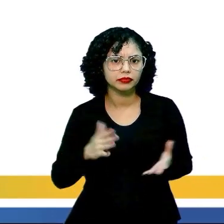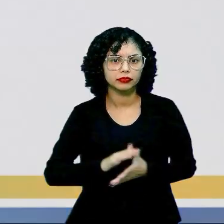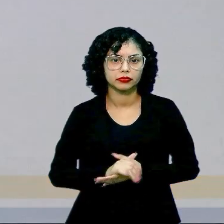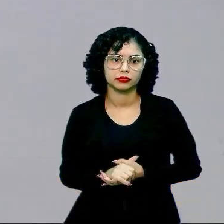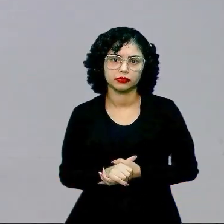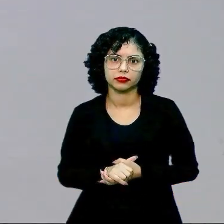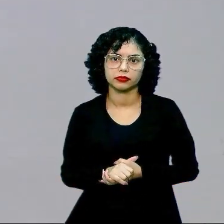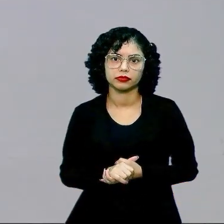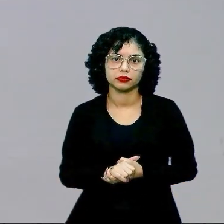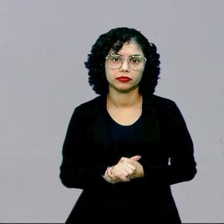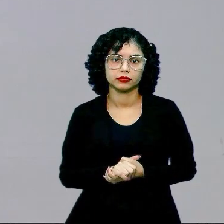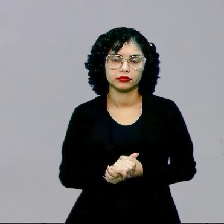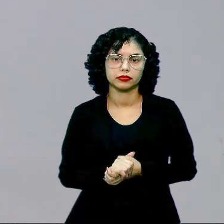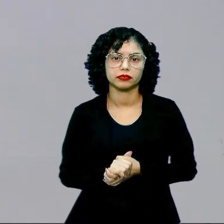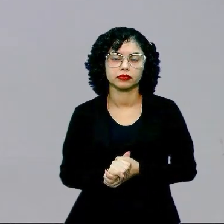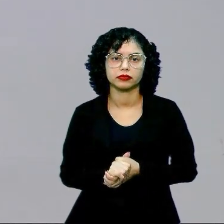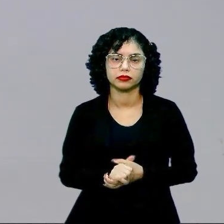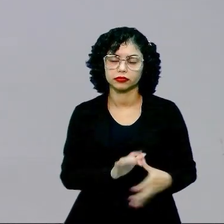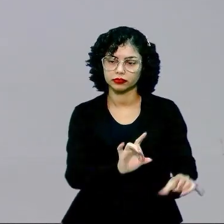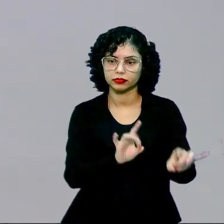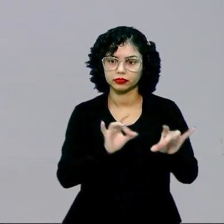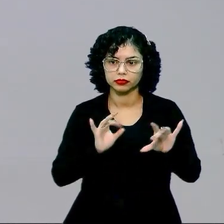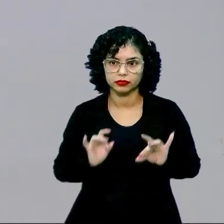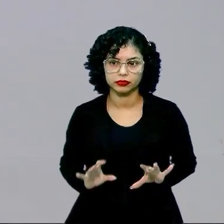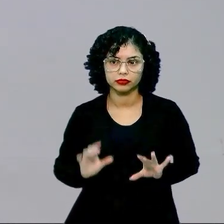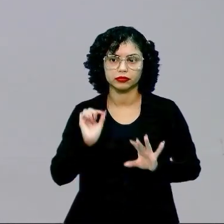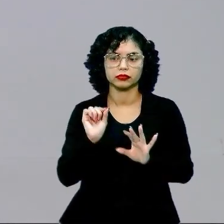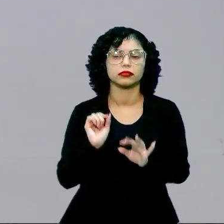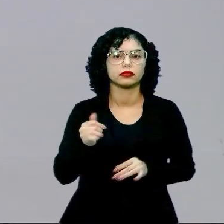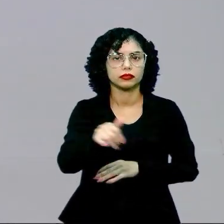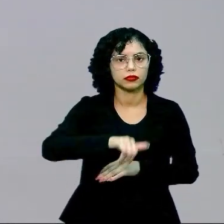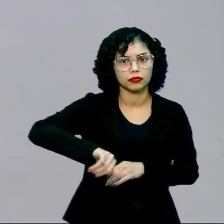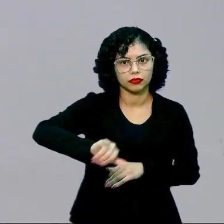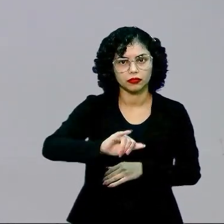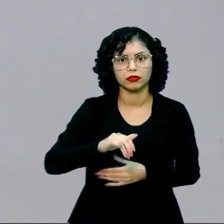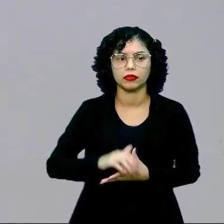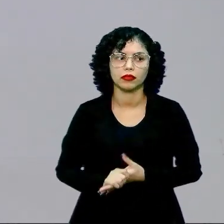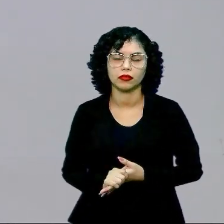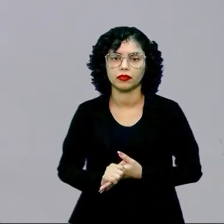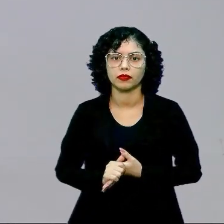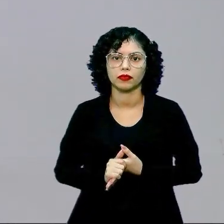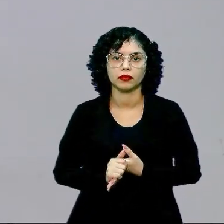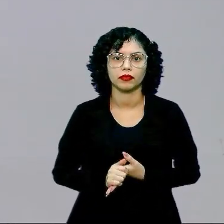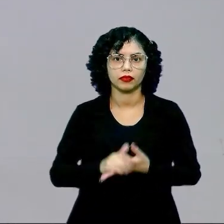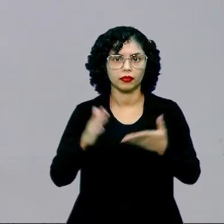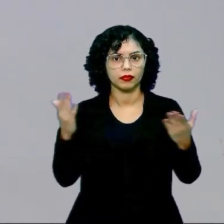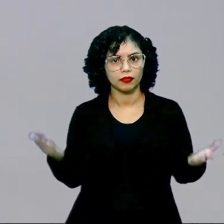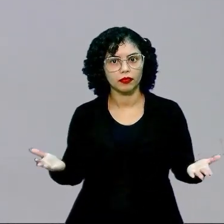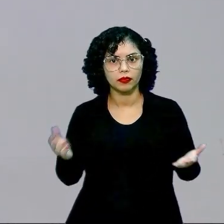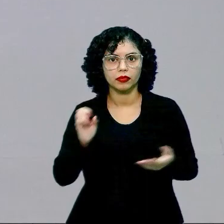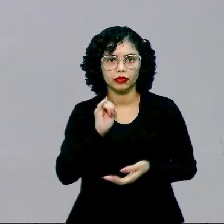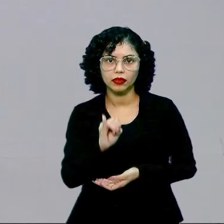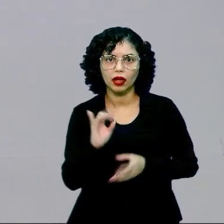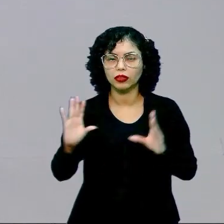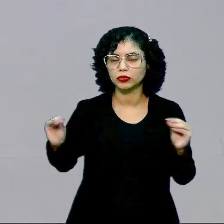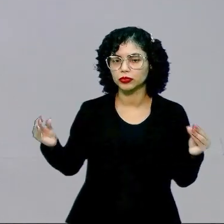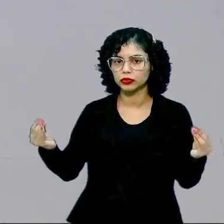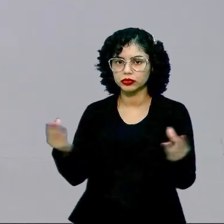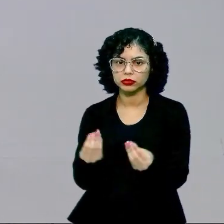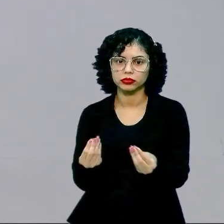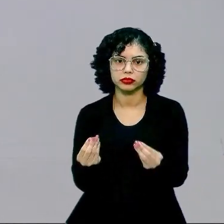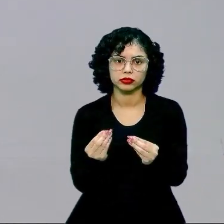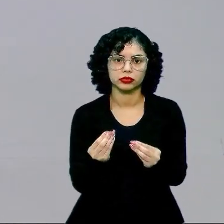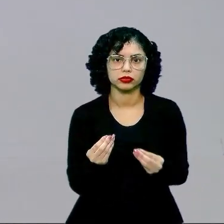lipo? Então aí seria uma técnica relacionada com óleos, tá? Então, se a substância